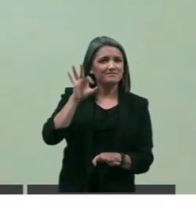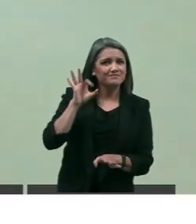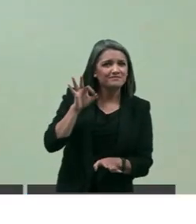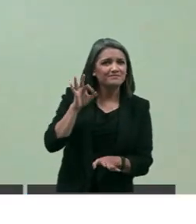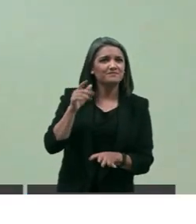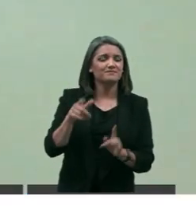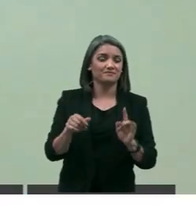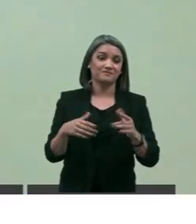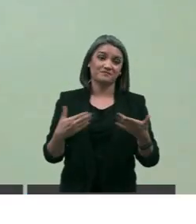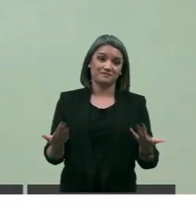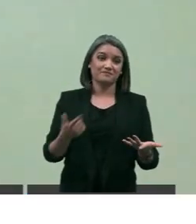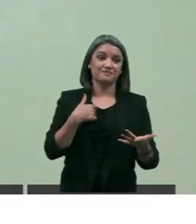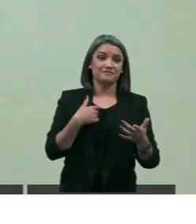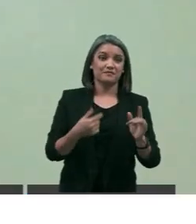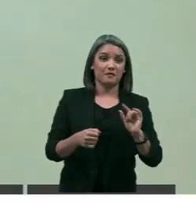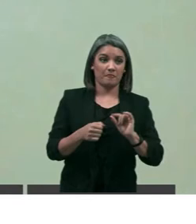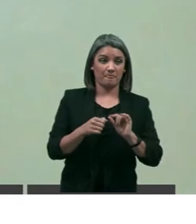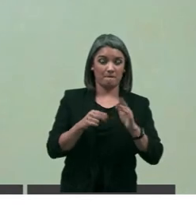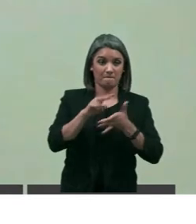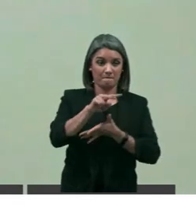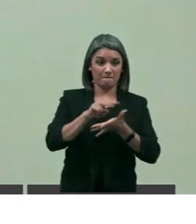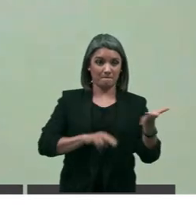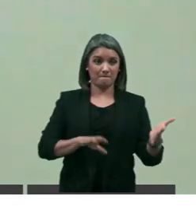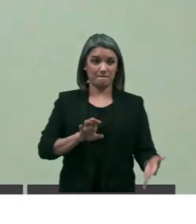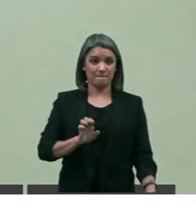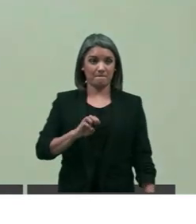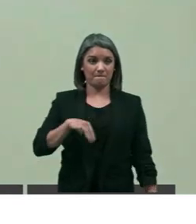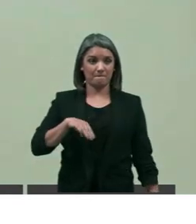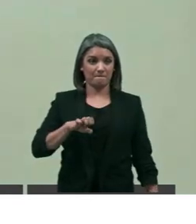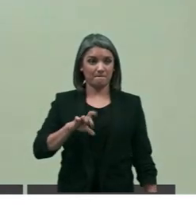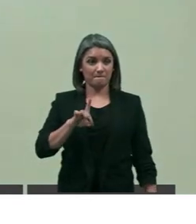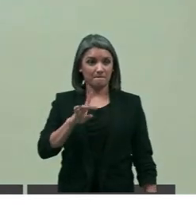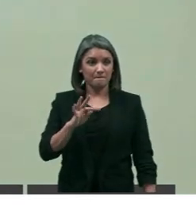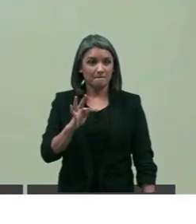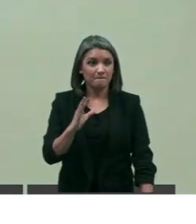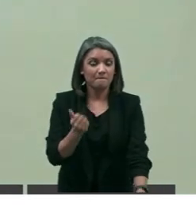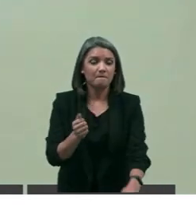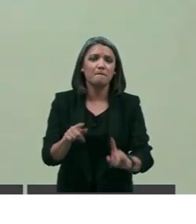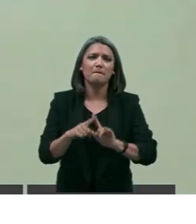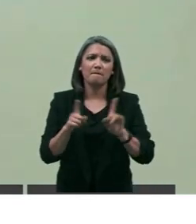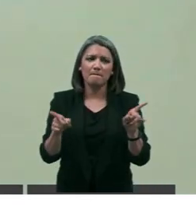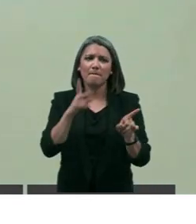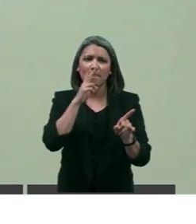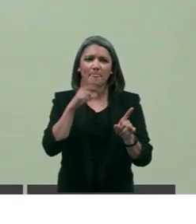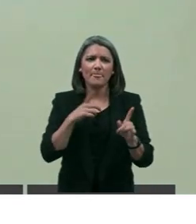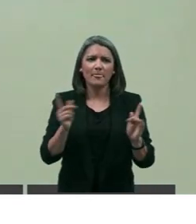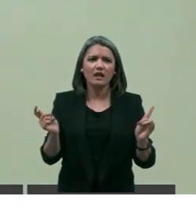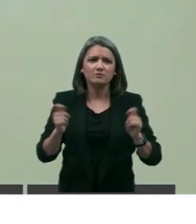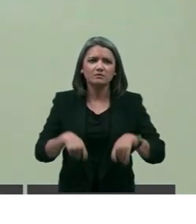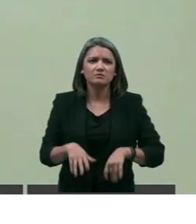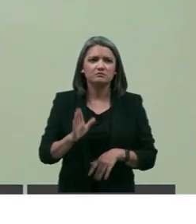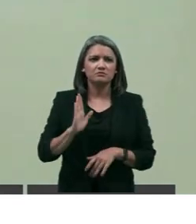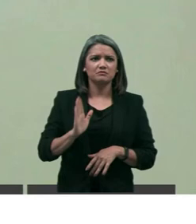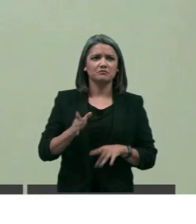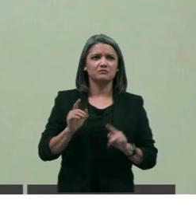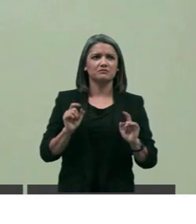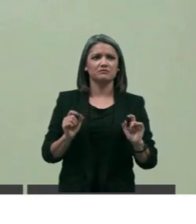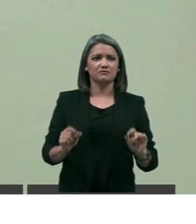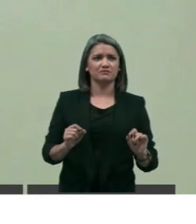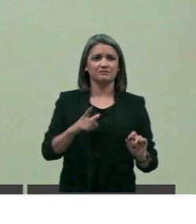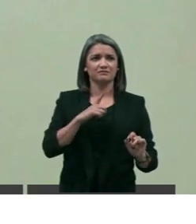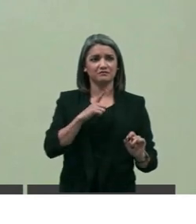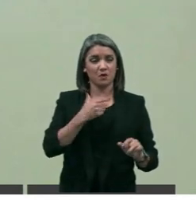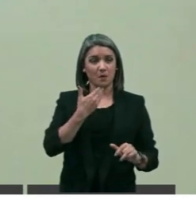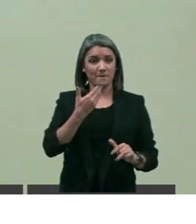Eu farei a leitura da emenda, mas me parece, senhora presidente, que já há possibilidade de um pedido de